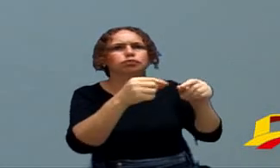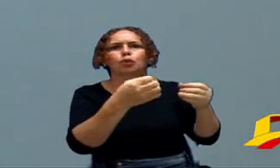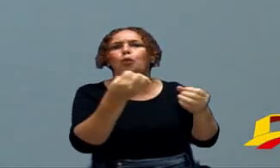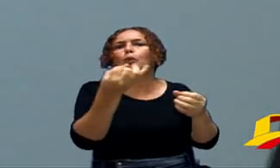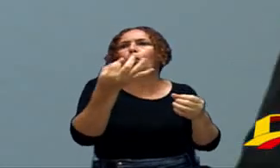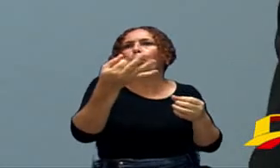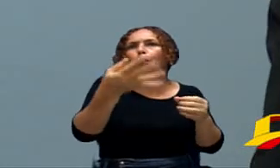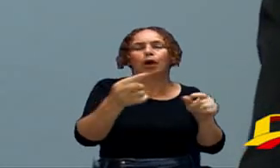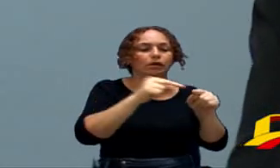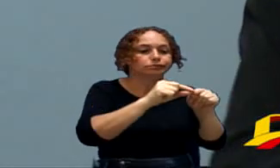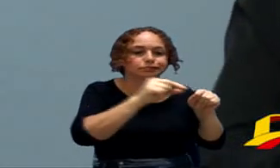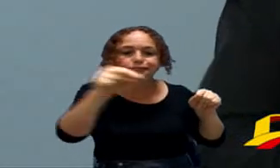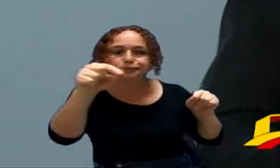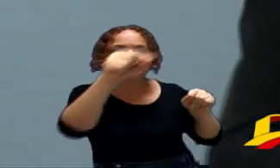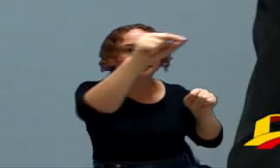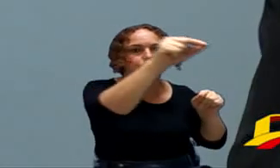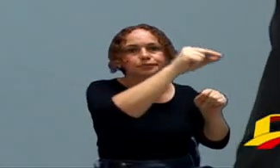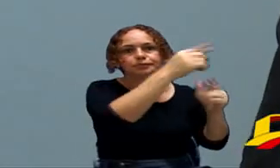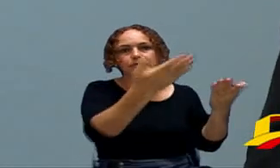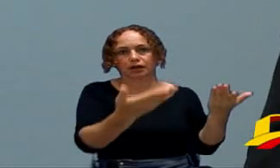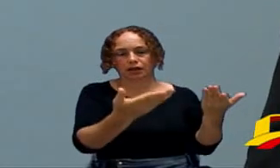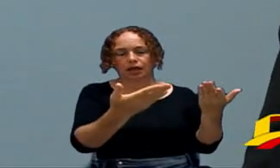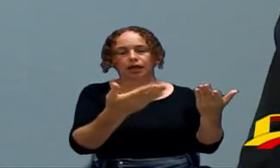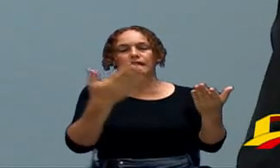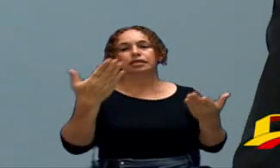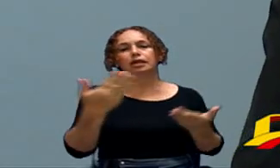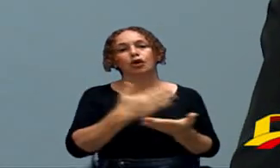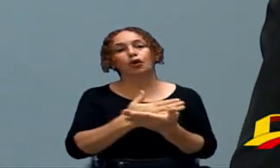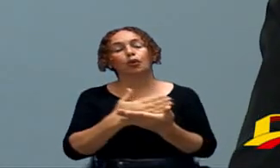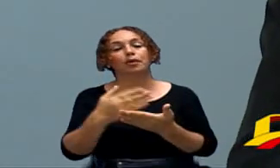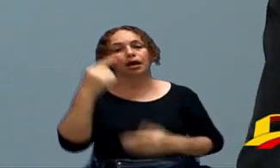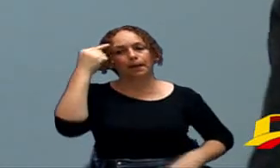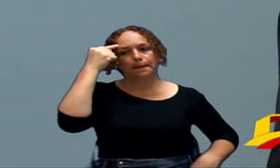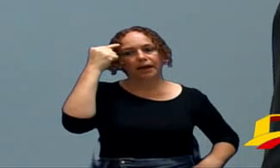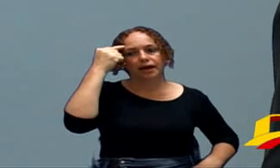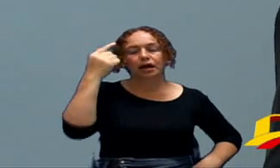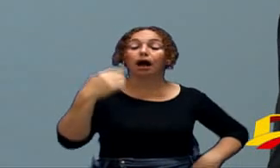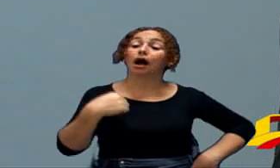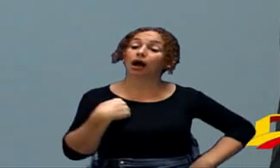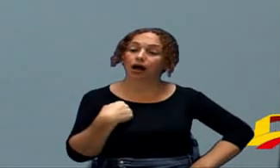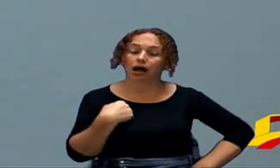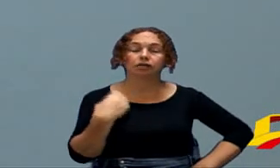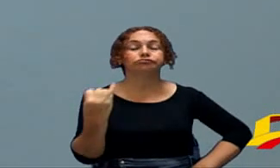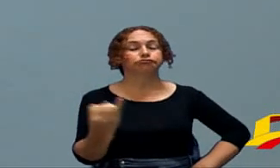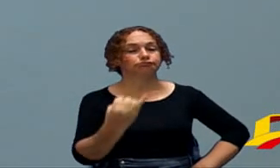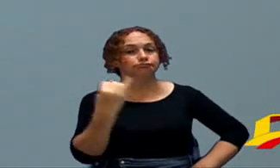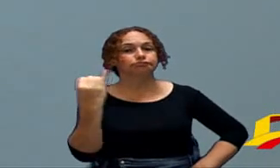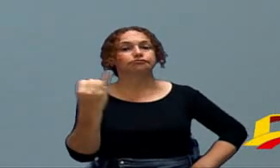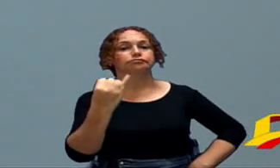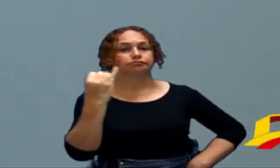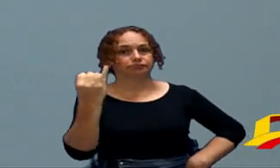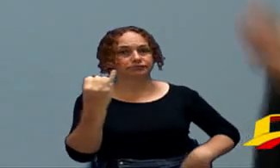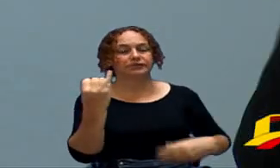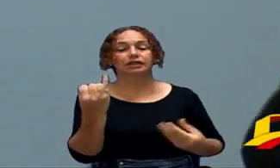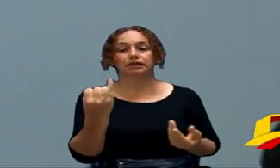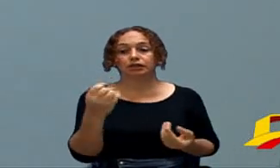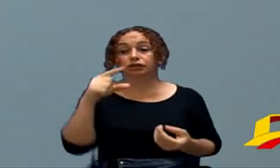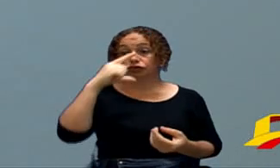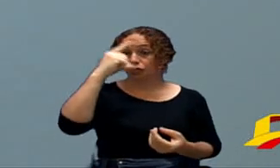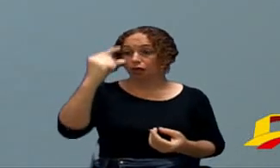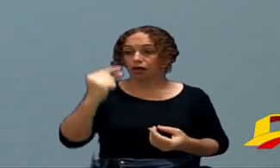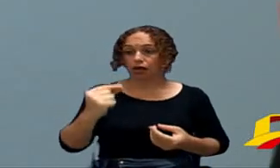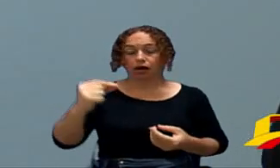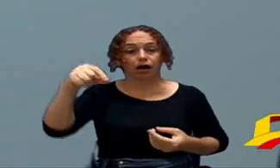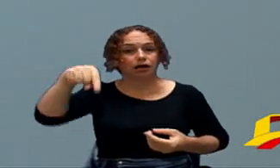nós, a partir disso, eu fui convencida pela questão técnica da importância aí da transferência do Sandro. Não só